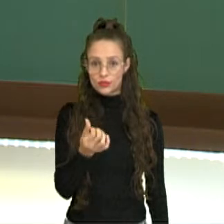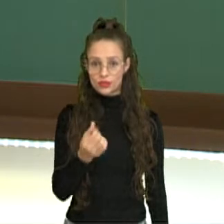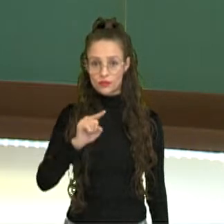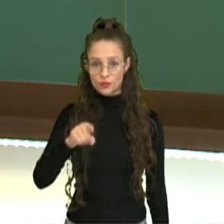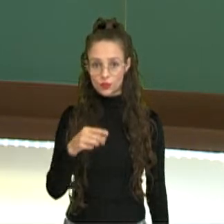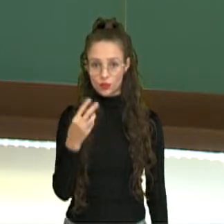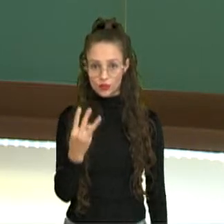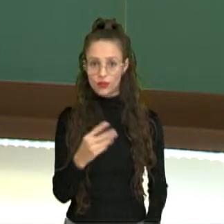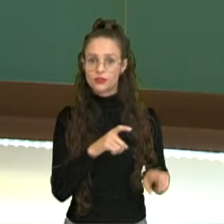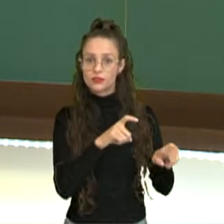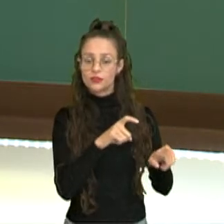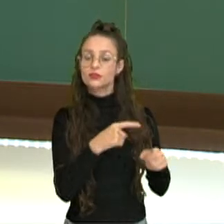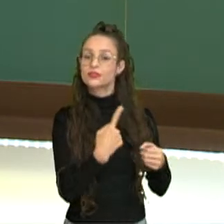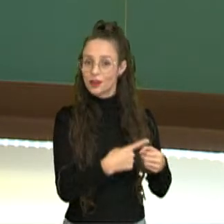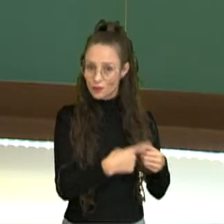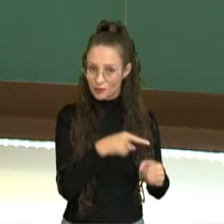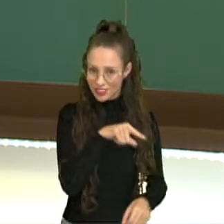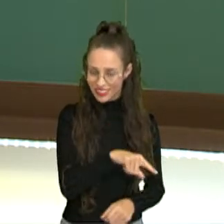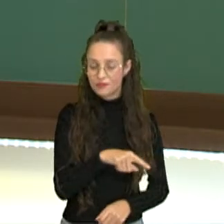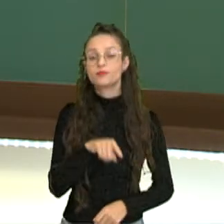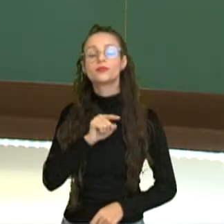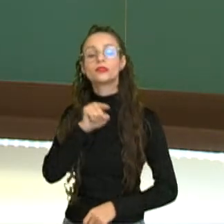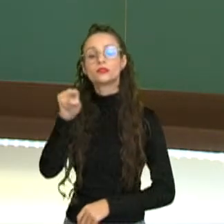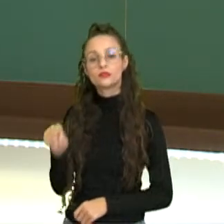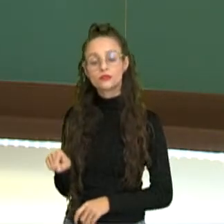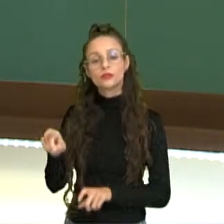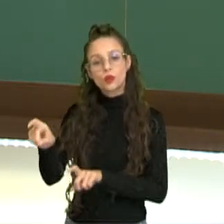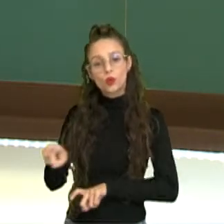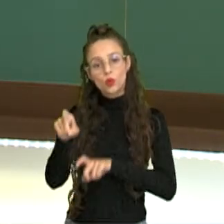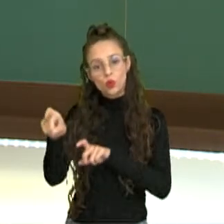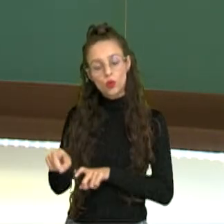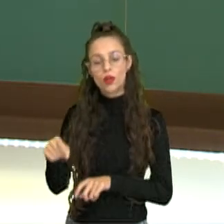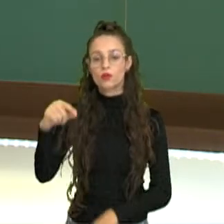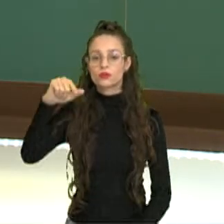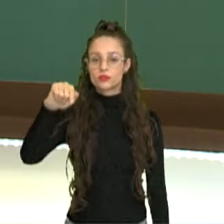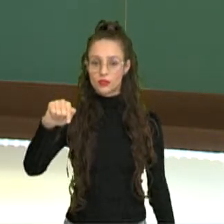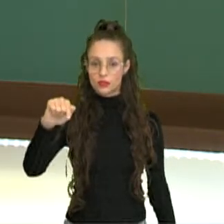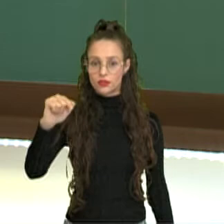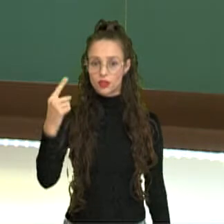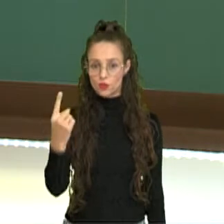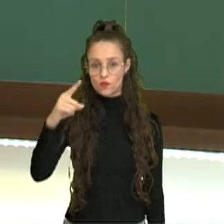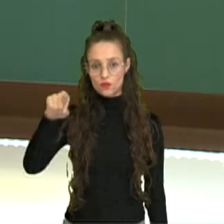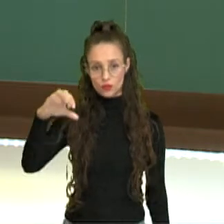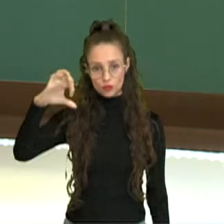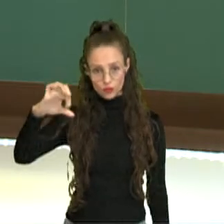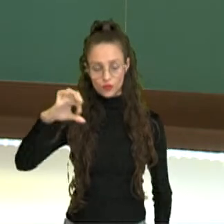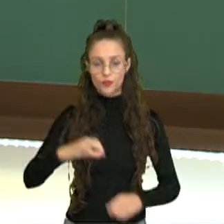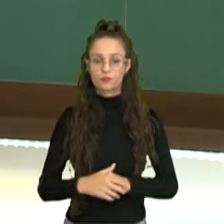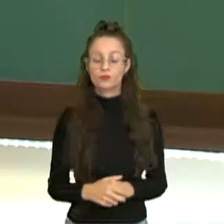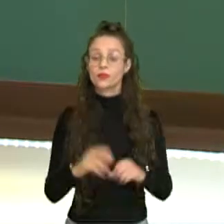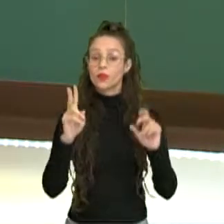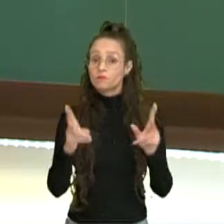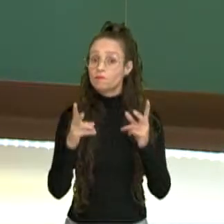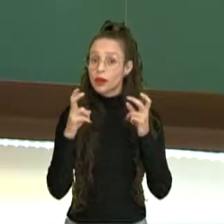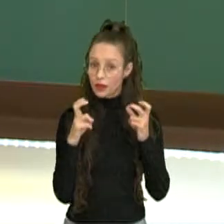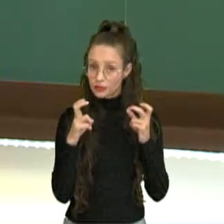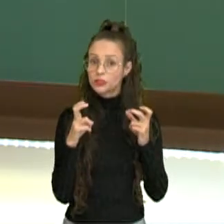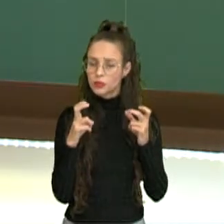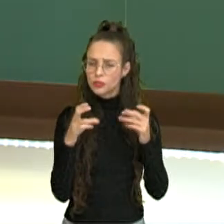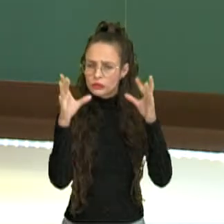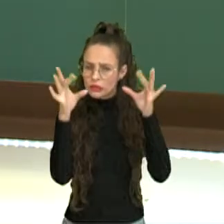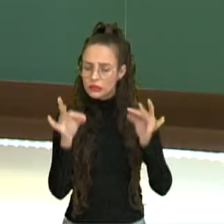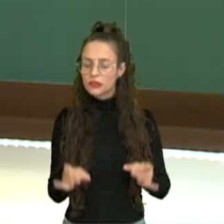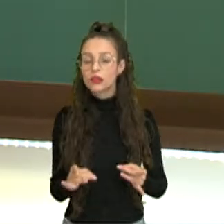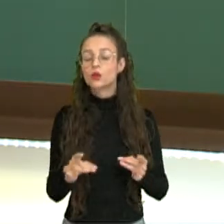86,3 na urbana e na rural 71,9. Observando isso,